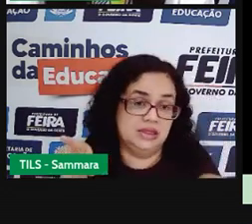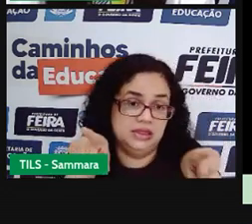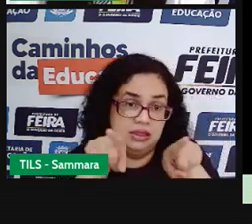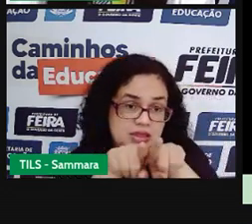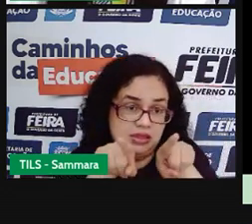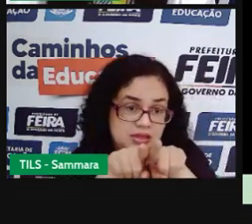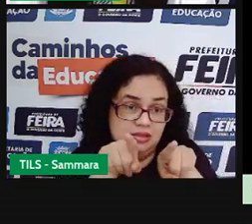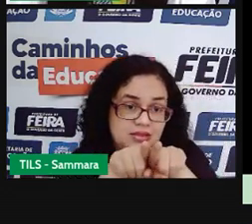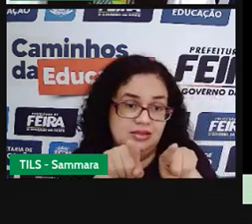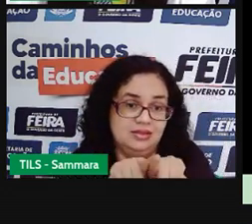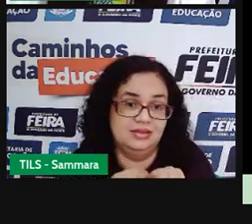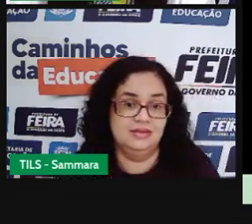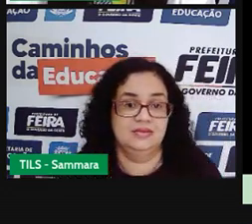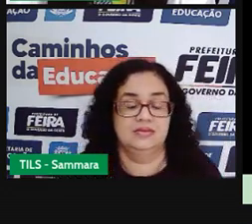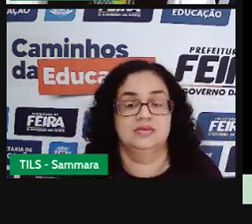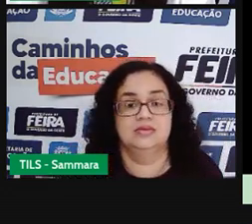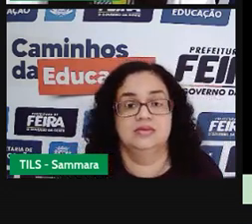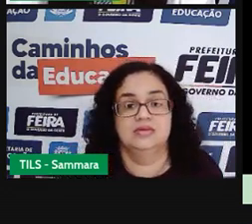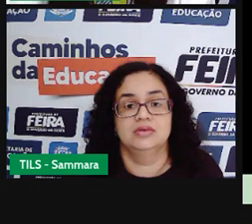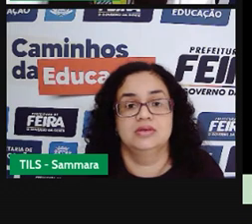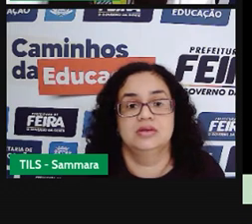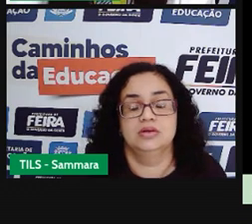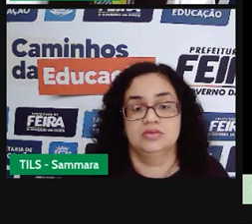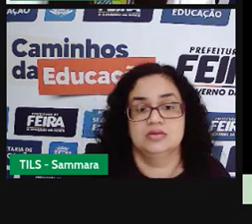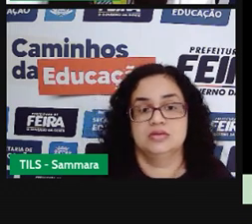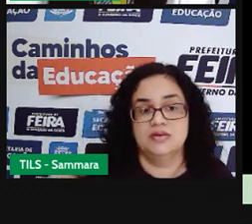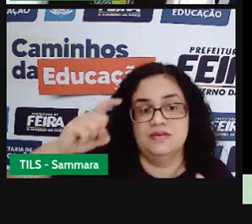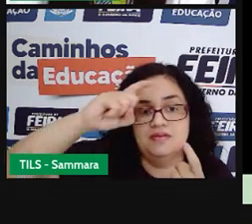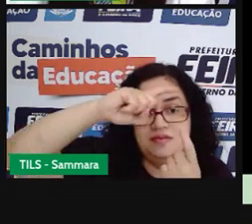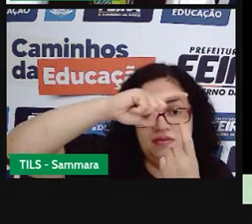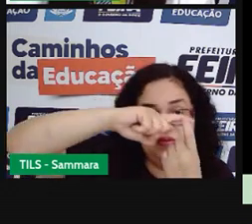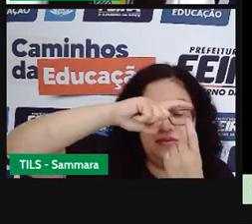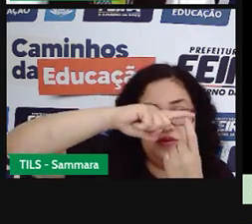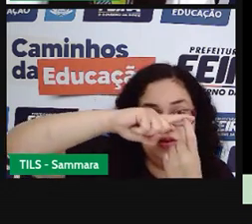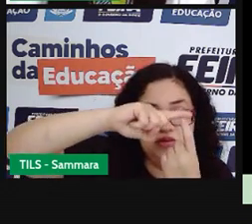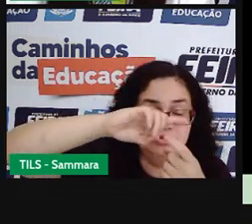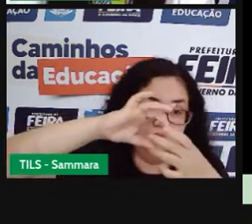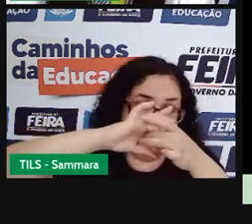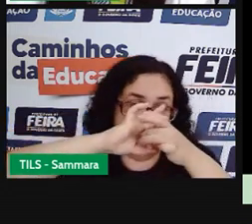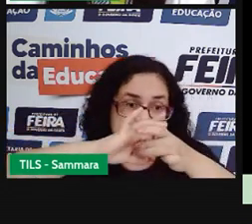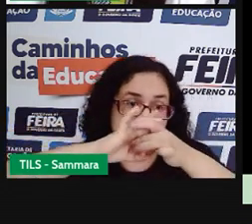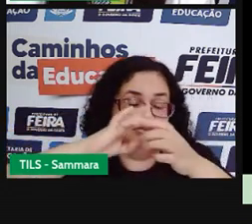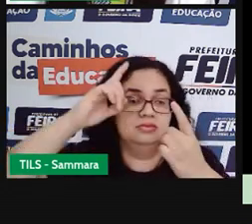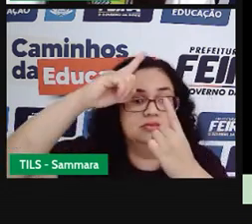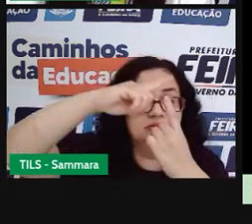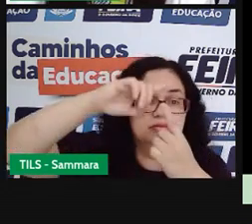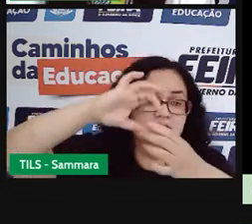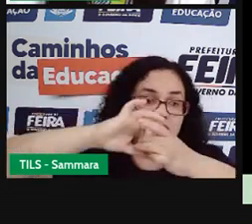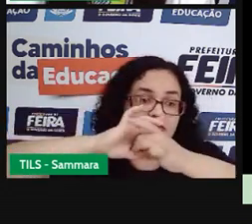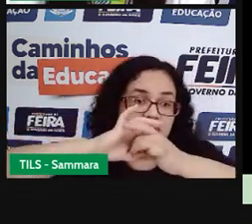vértices estão as pontinhas né são os cantinhos